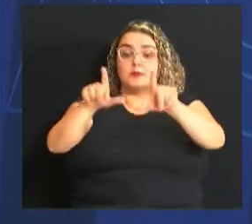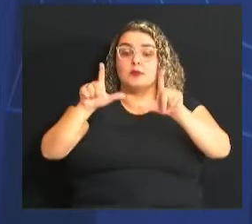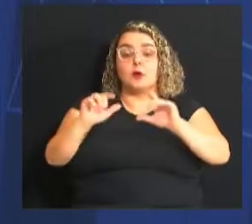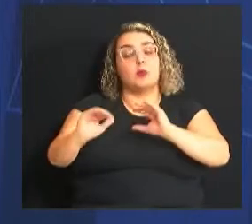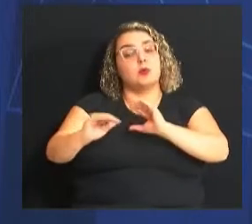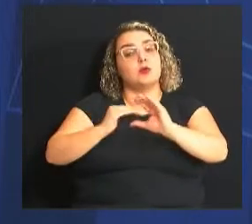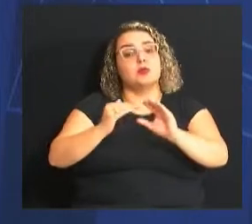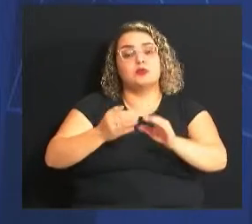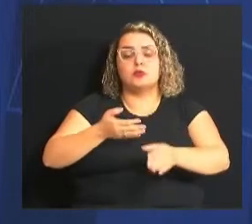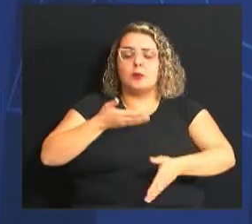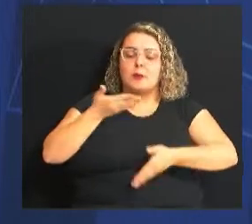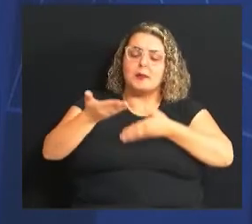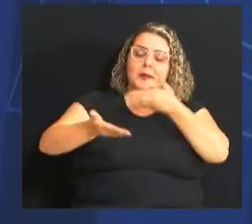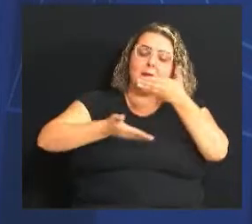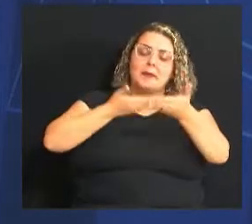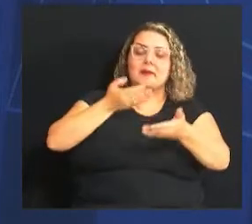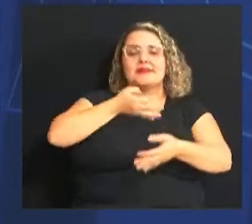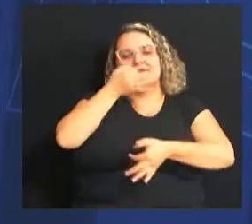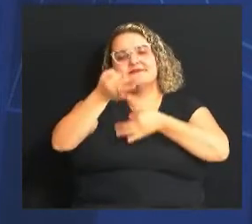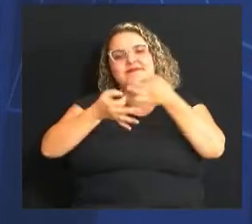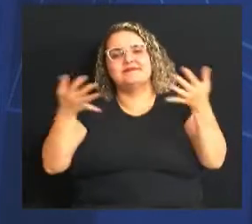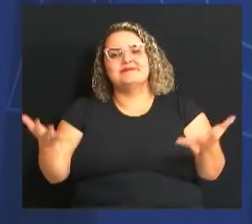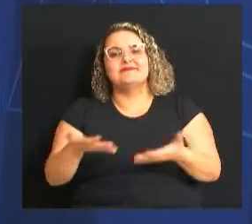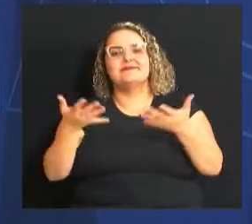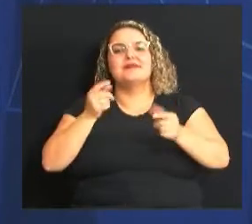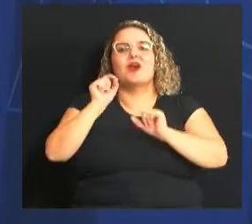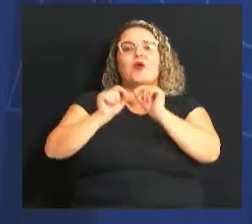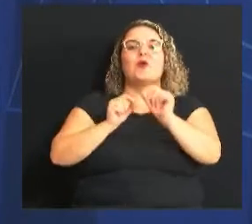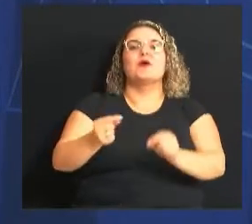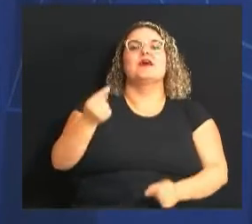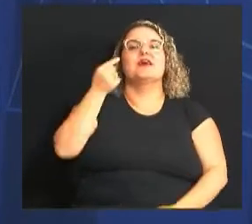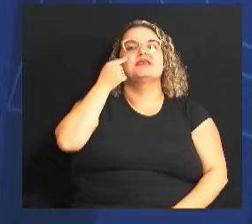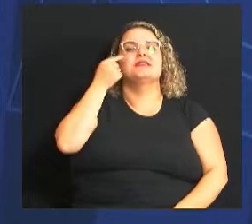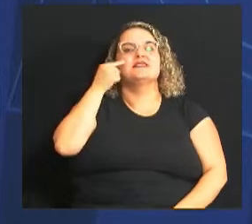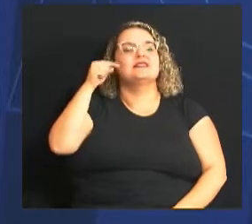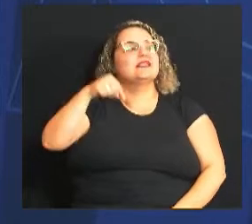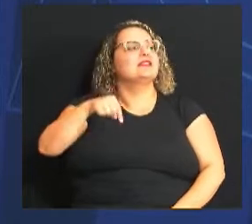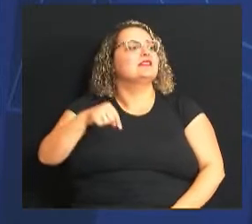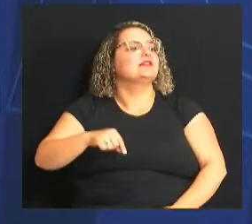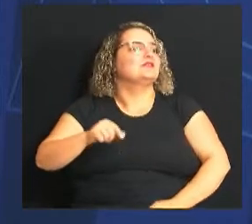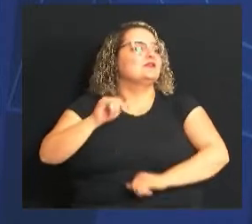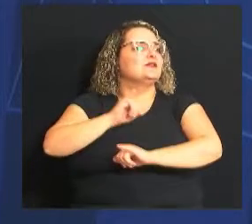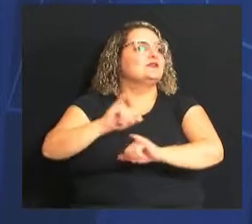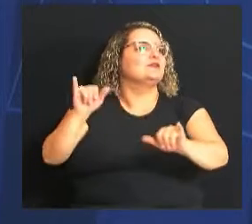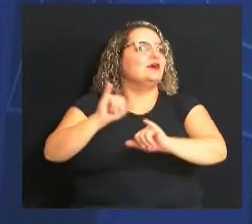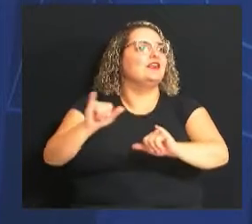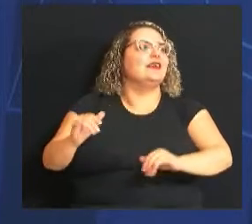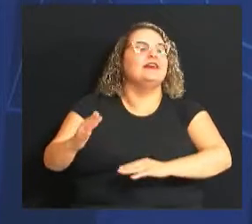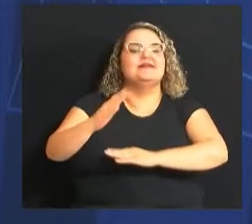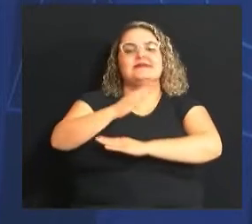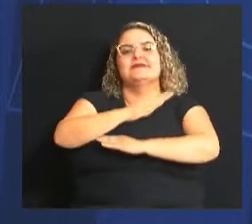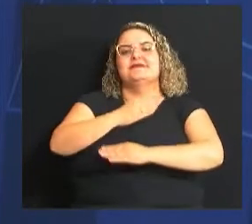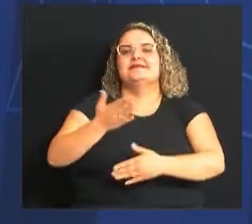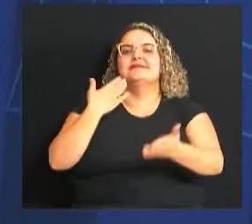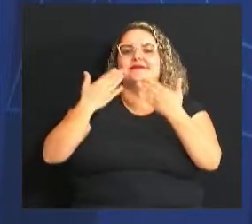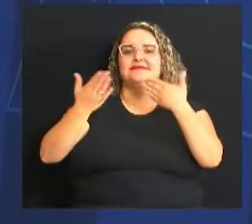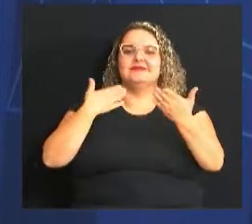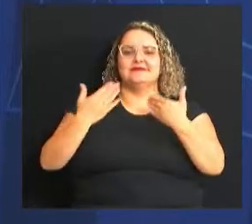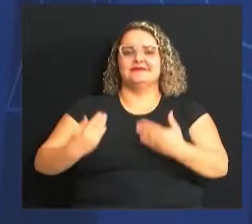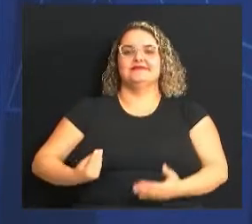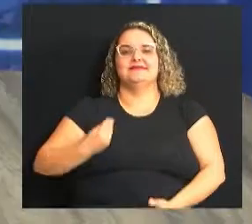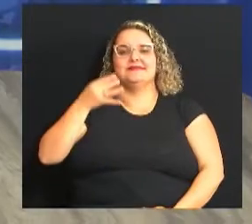o seu elogio, uma crítica construtiva, o que você quer assistir aqui no nosso telejornal, que a gente conversa ao vivo